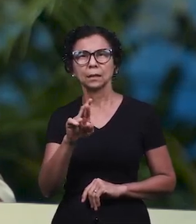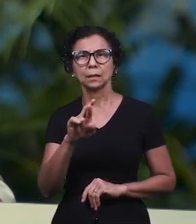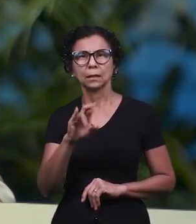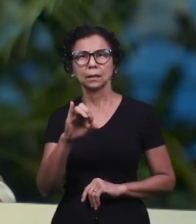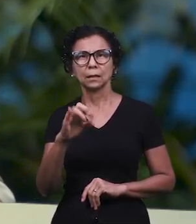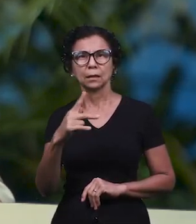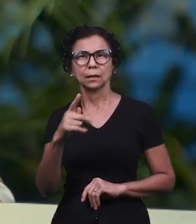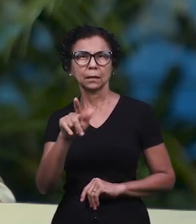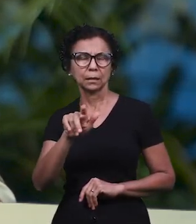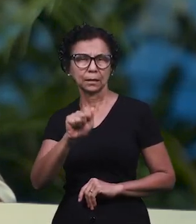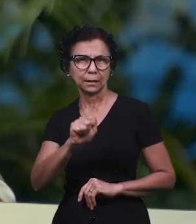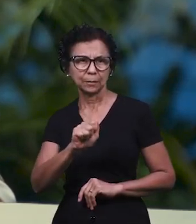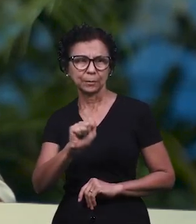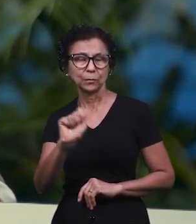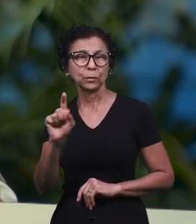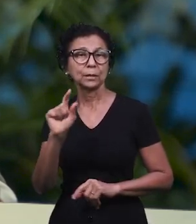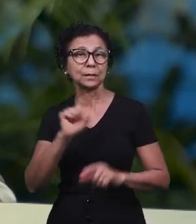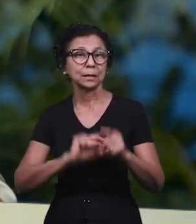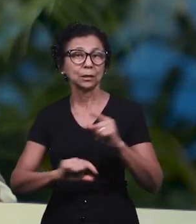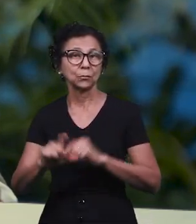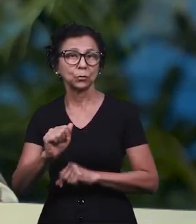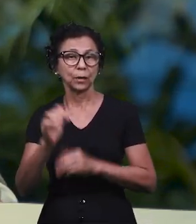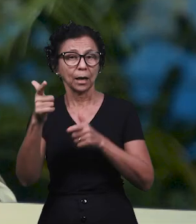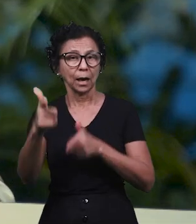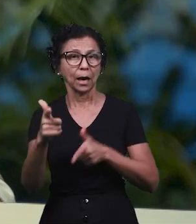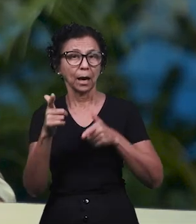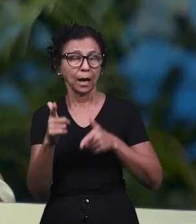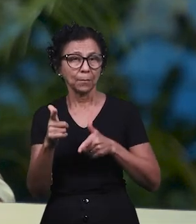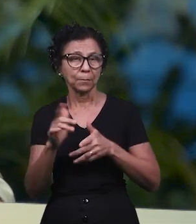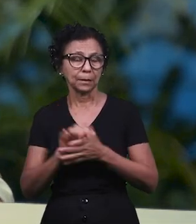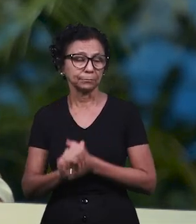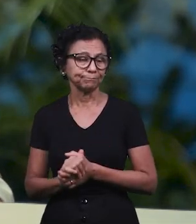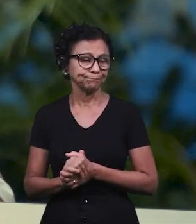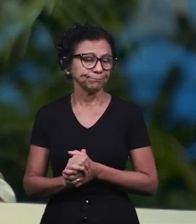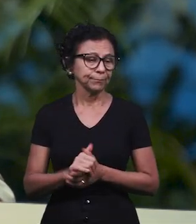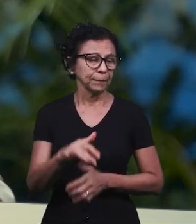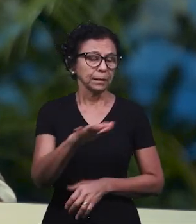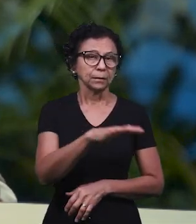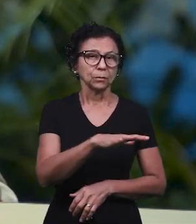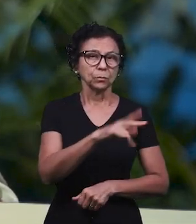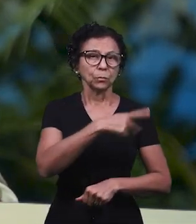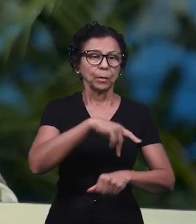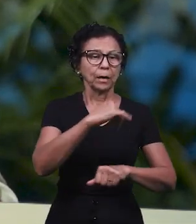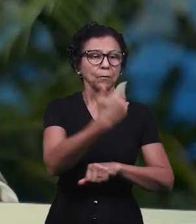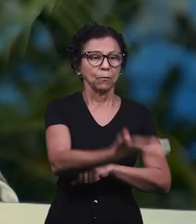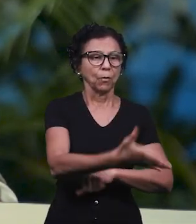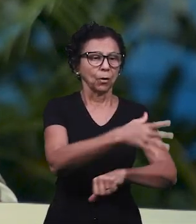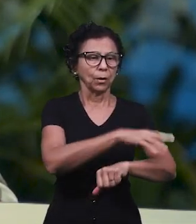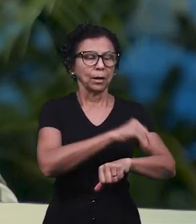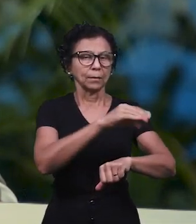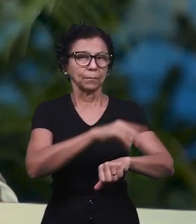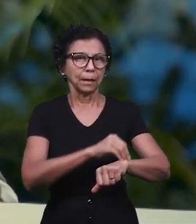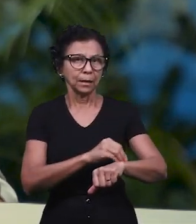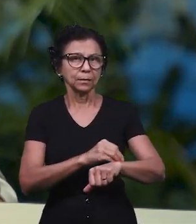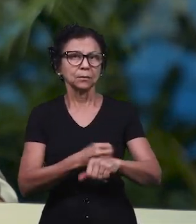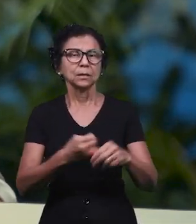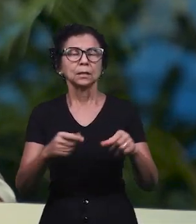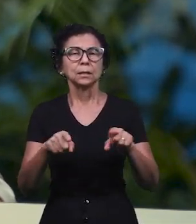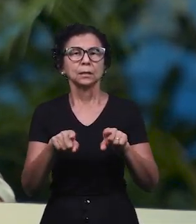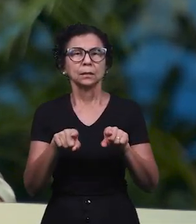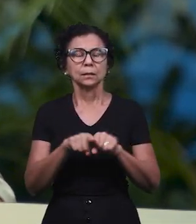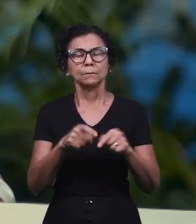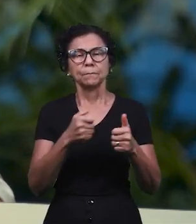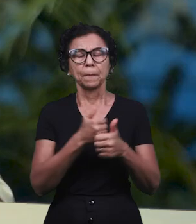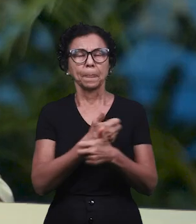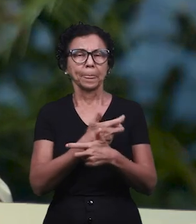aprender o modelo sueco, de colocar no mesmo complexo o governo, a academia e também